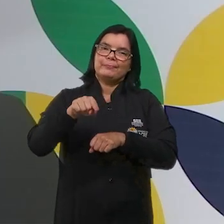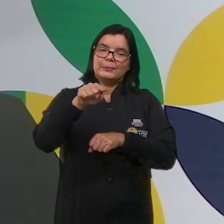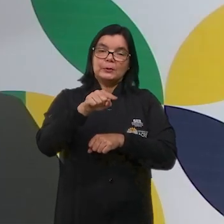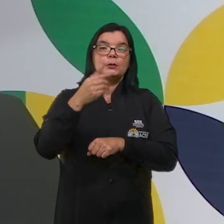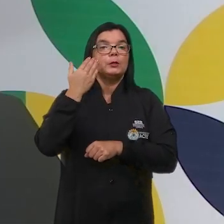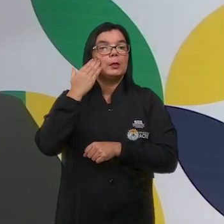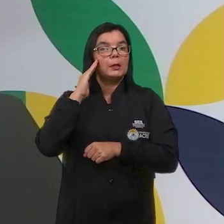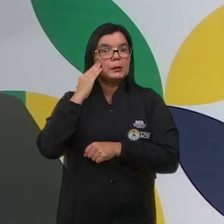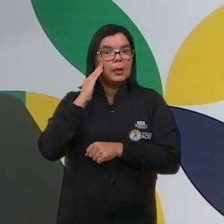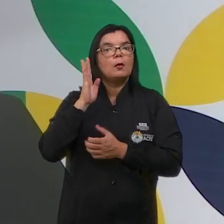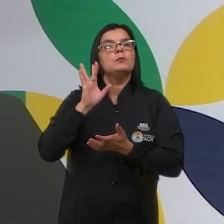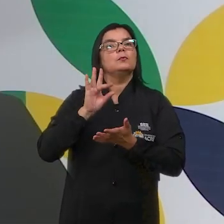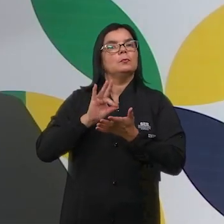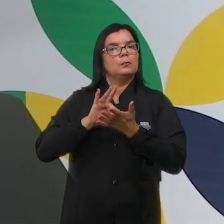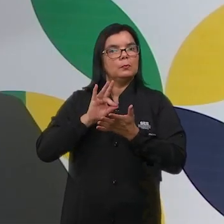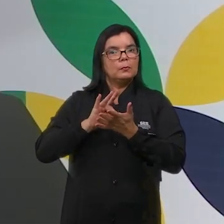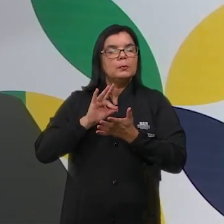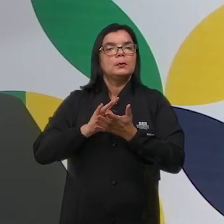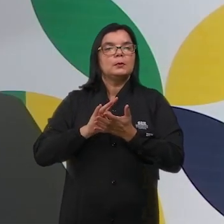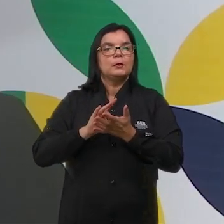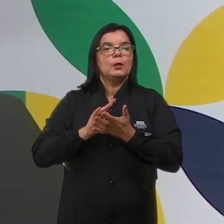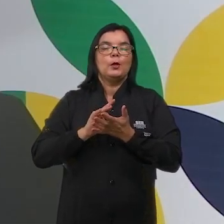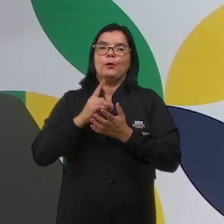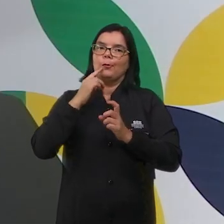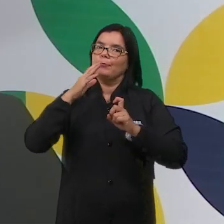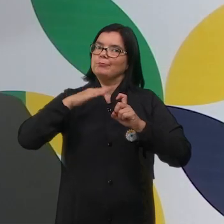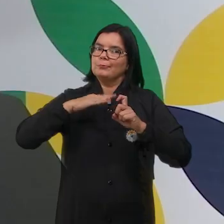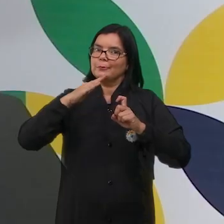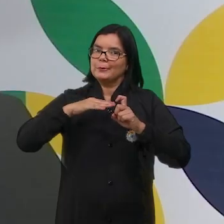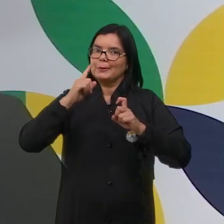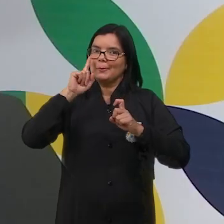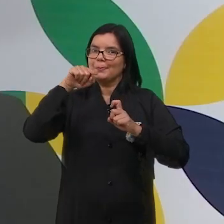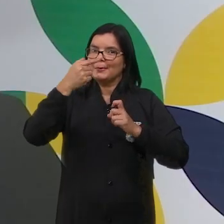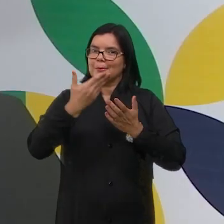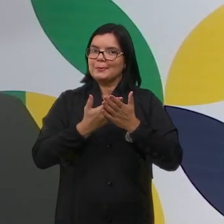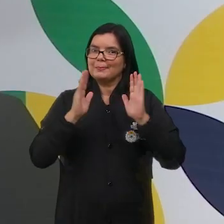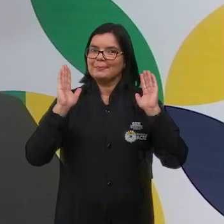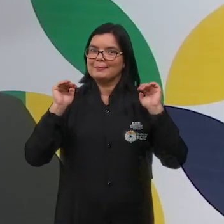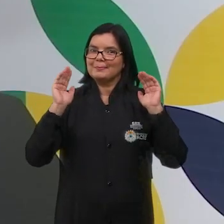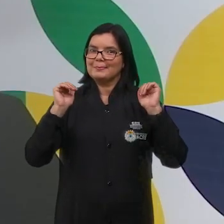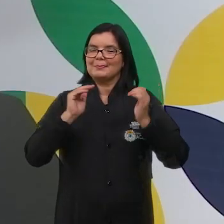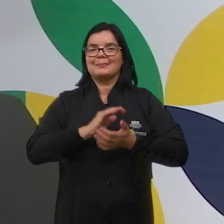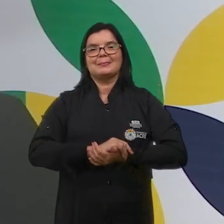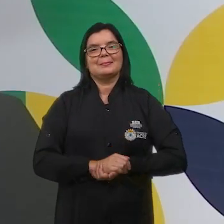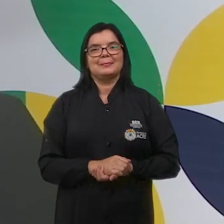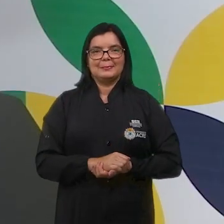compreendido de fato e não cair mais nos fake. Nos vemos numa próxima e até mais.